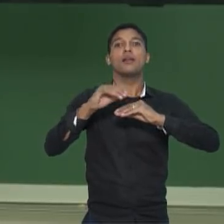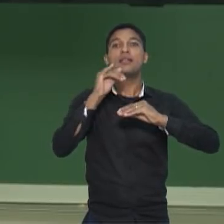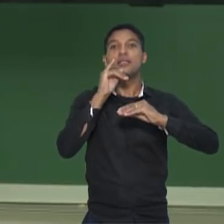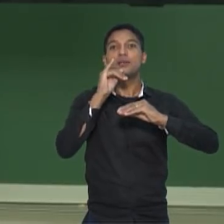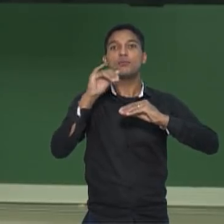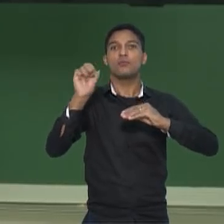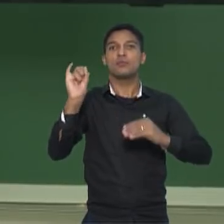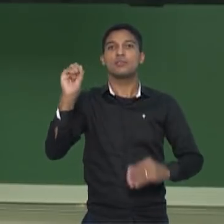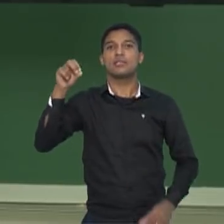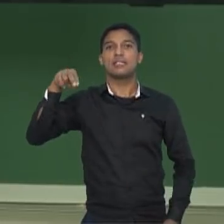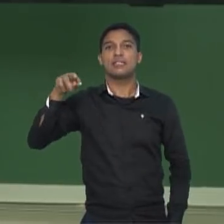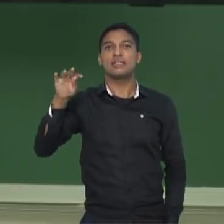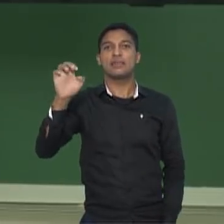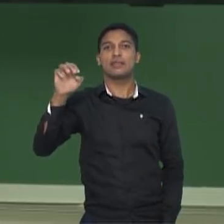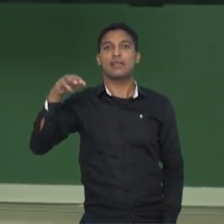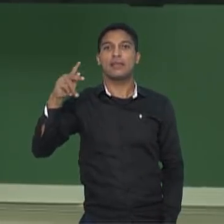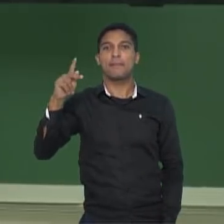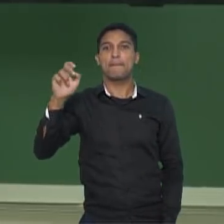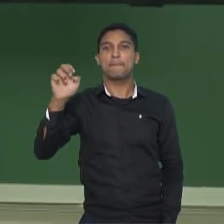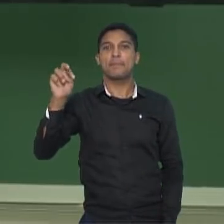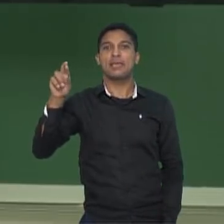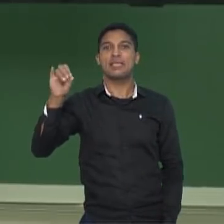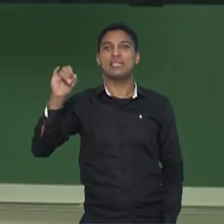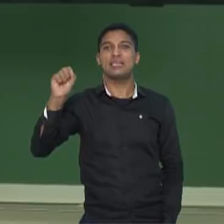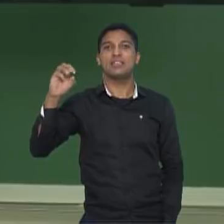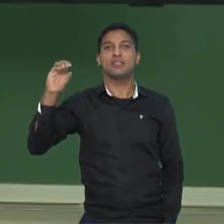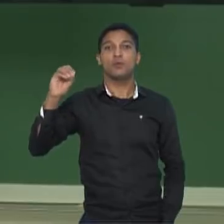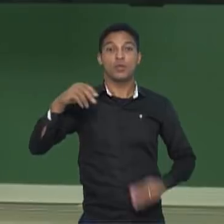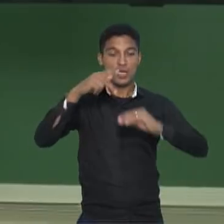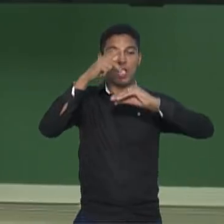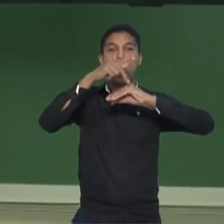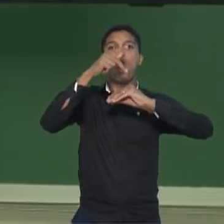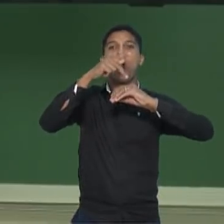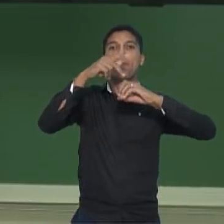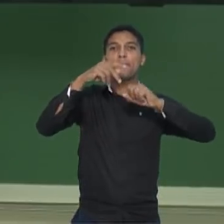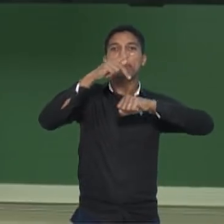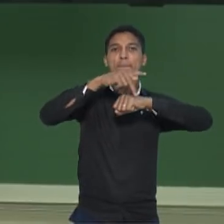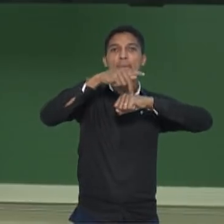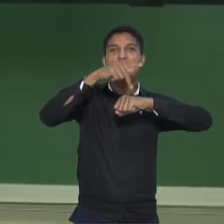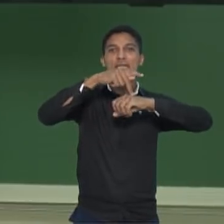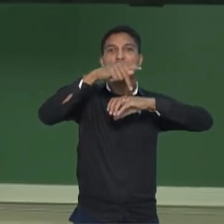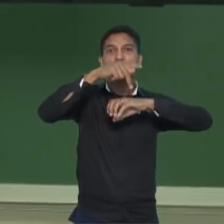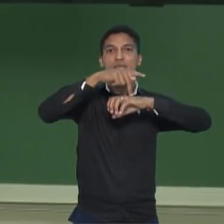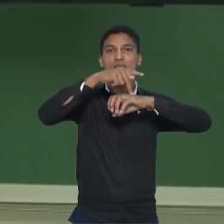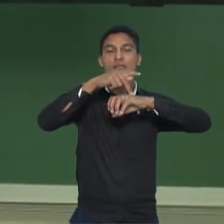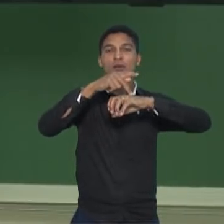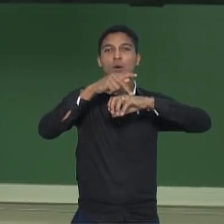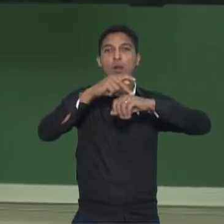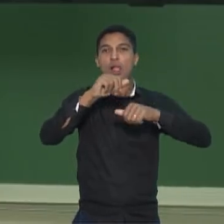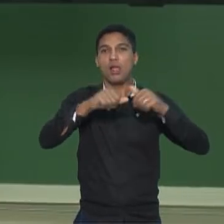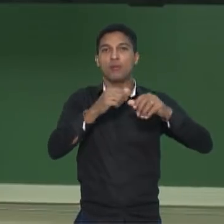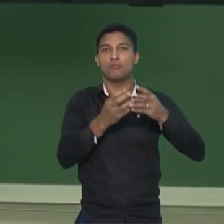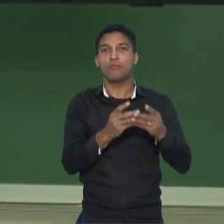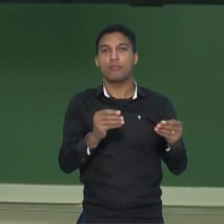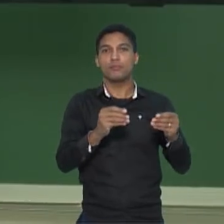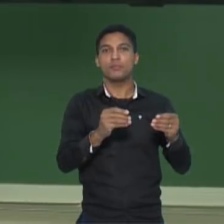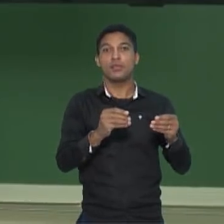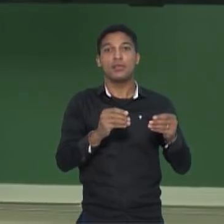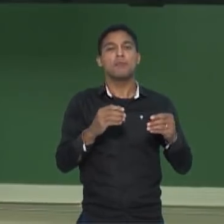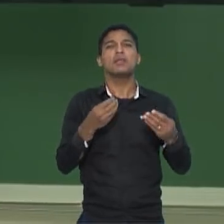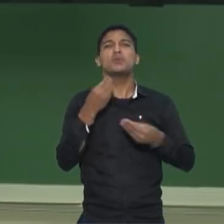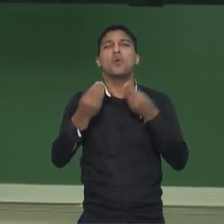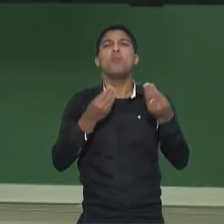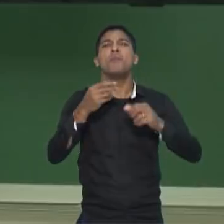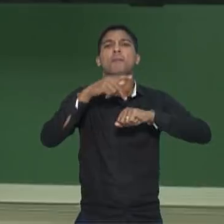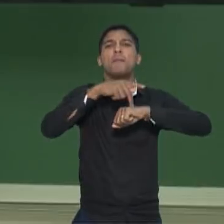rocha. E quais seriam os agentes causadores disso? Você pode ter o vento,